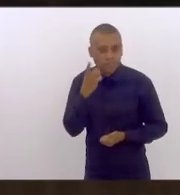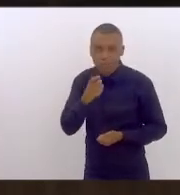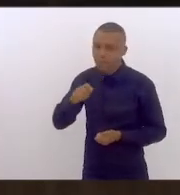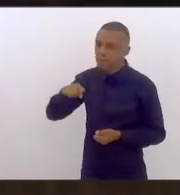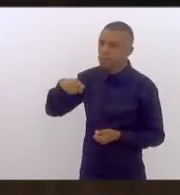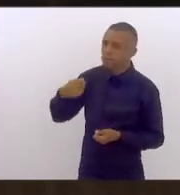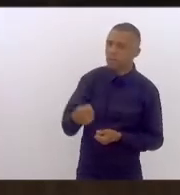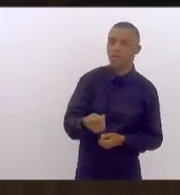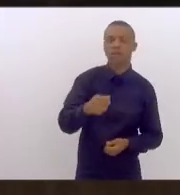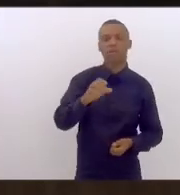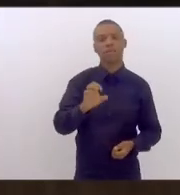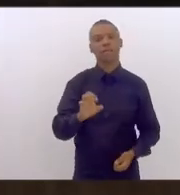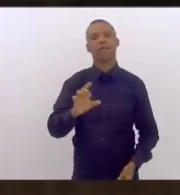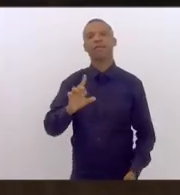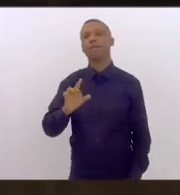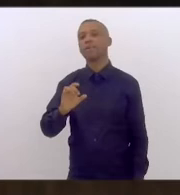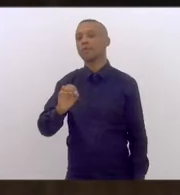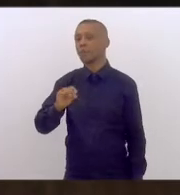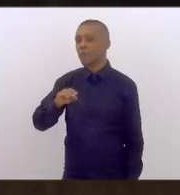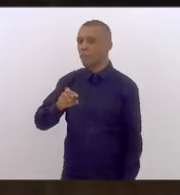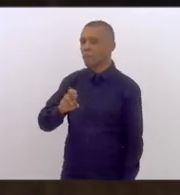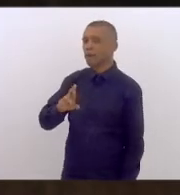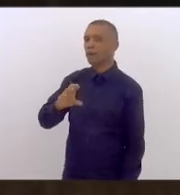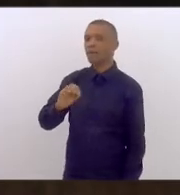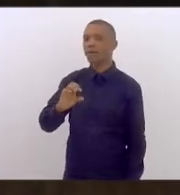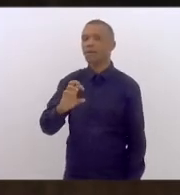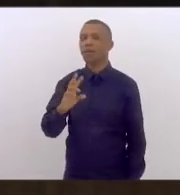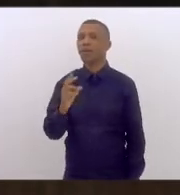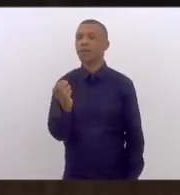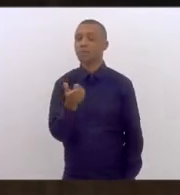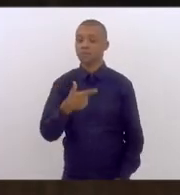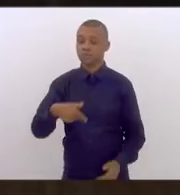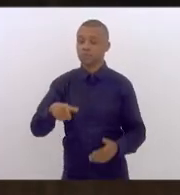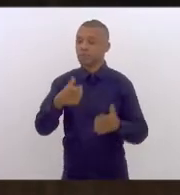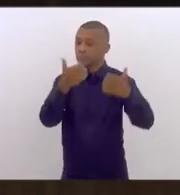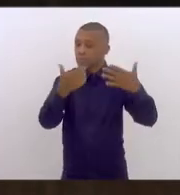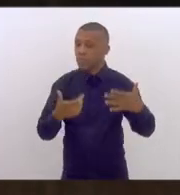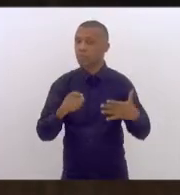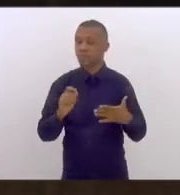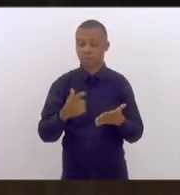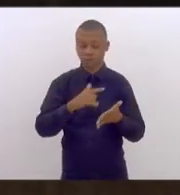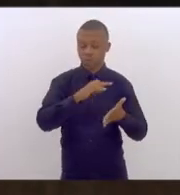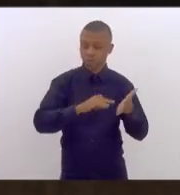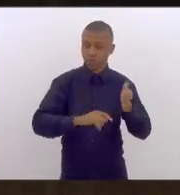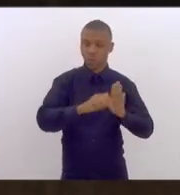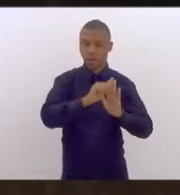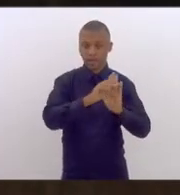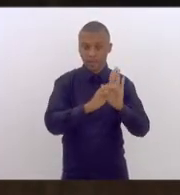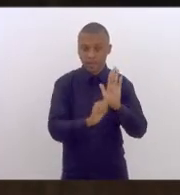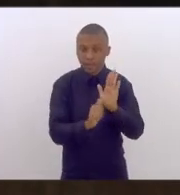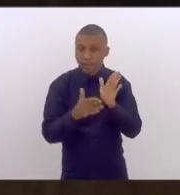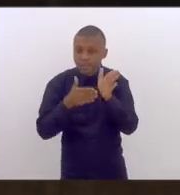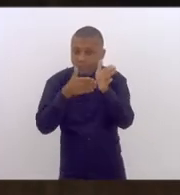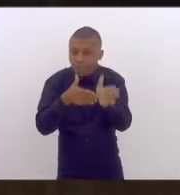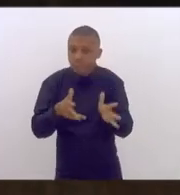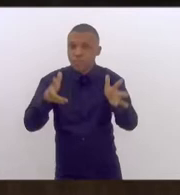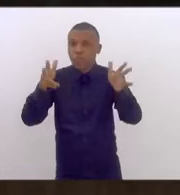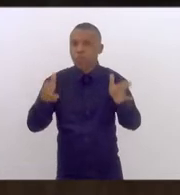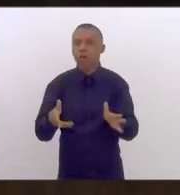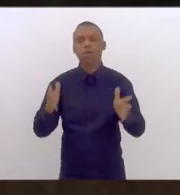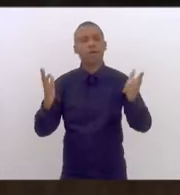Coelho a ata reflete com exatidão o ocorrido na